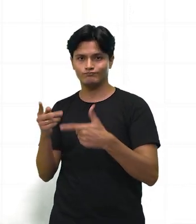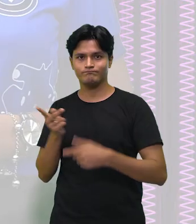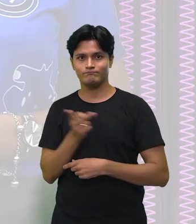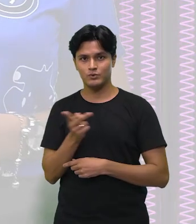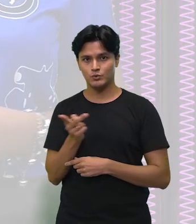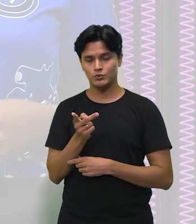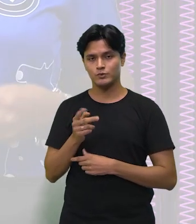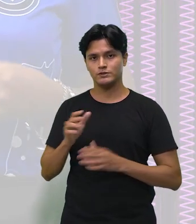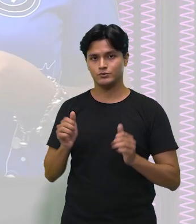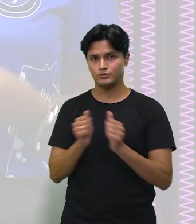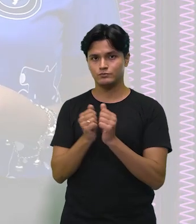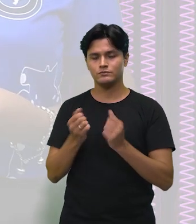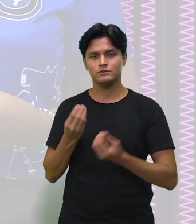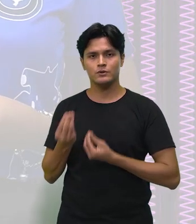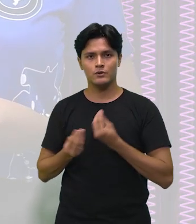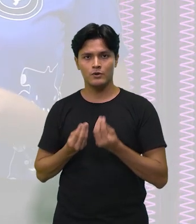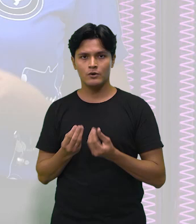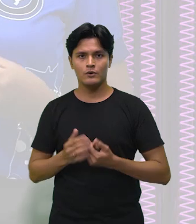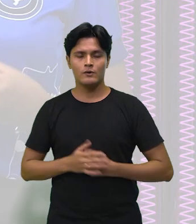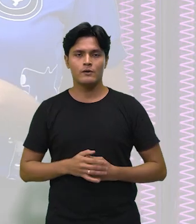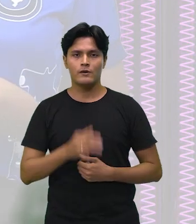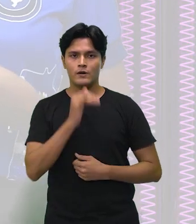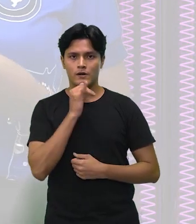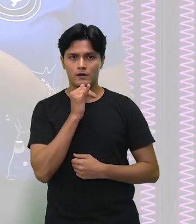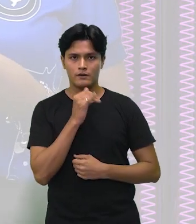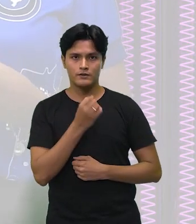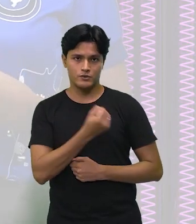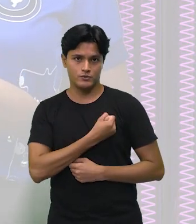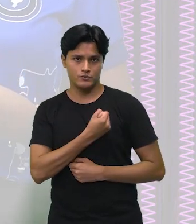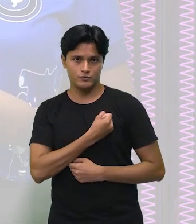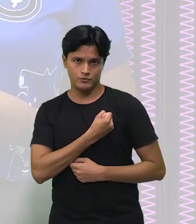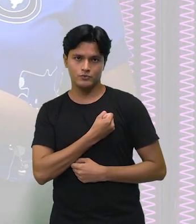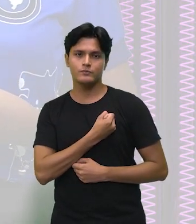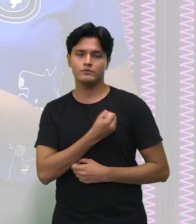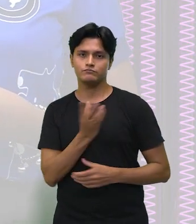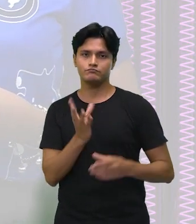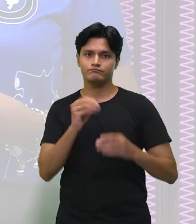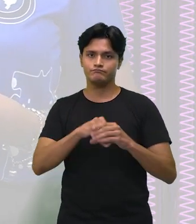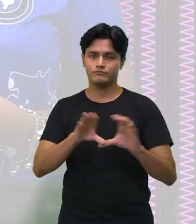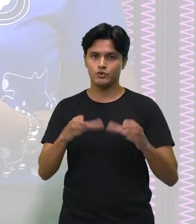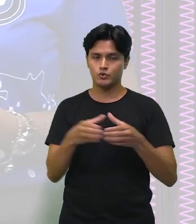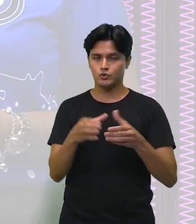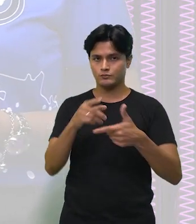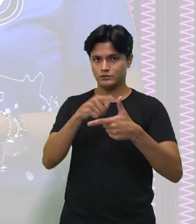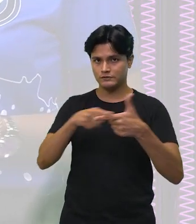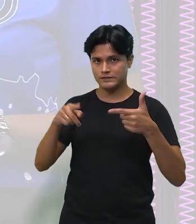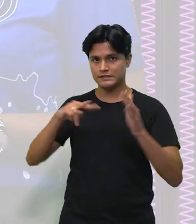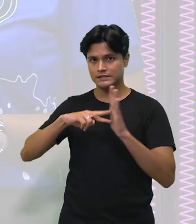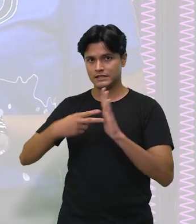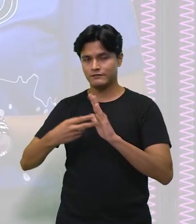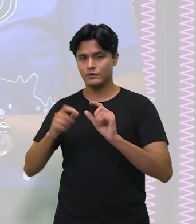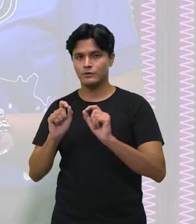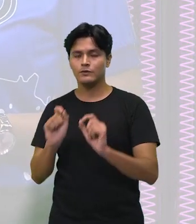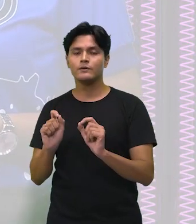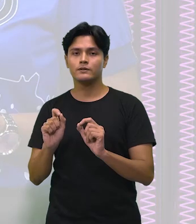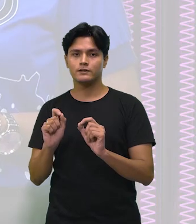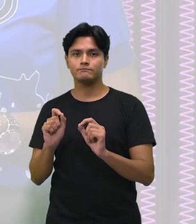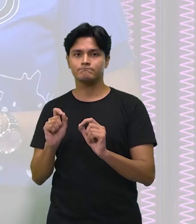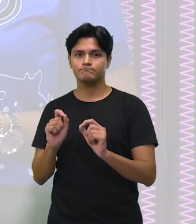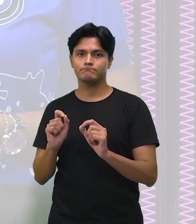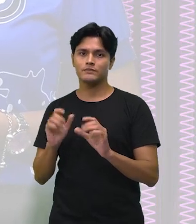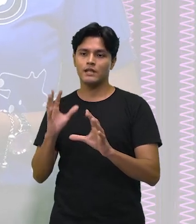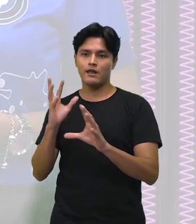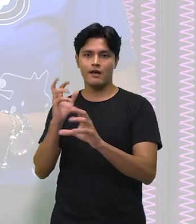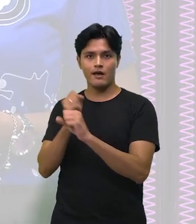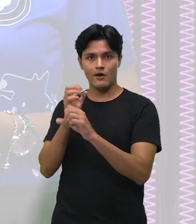juntas. Então, quando eu digo que um número é divisor, significa então que na